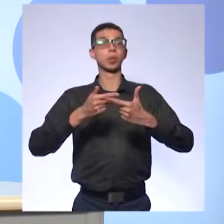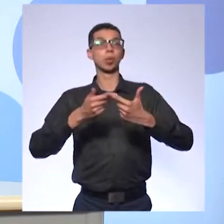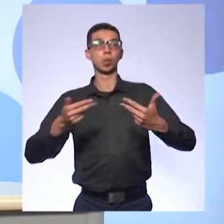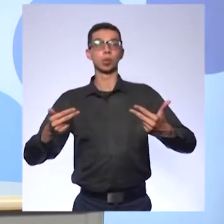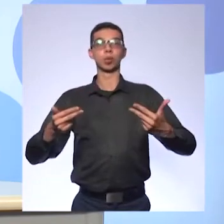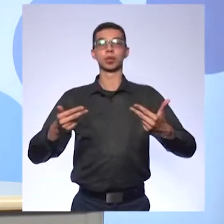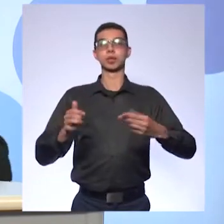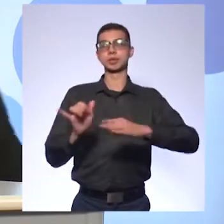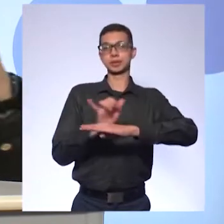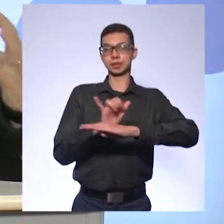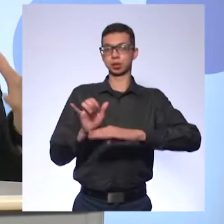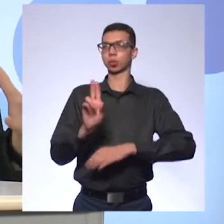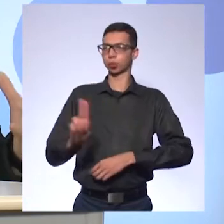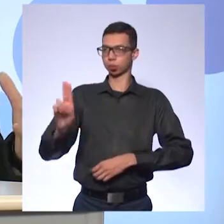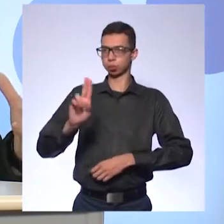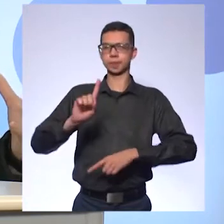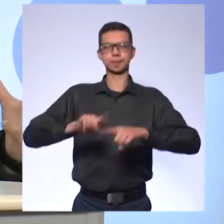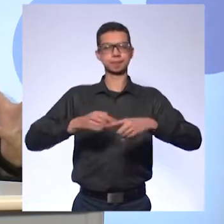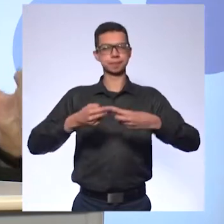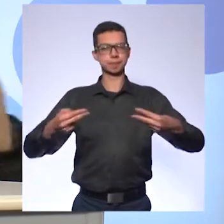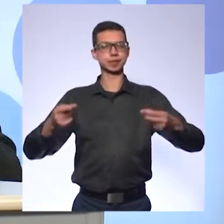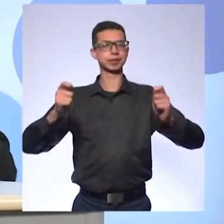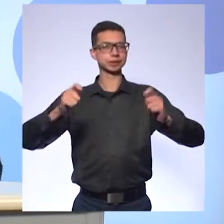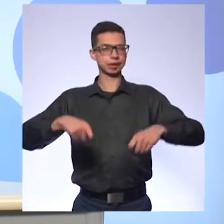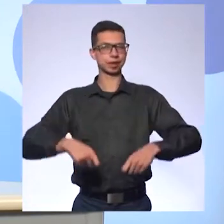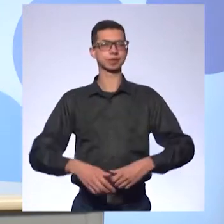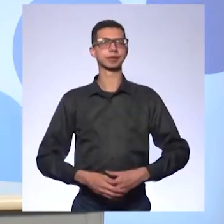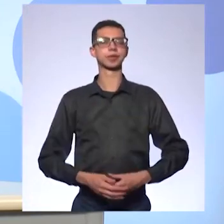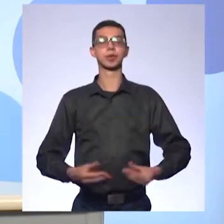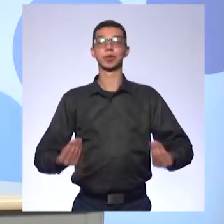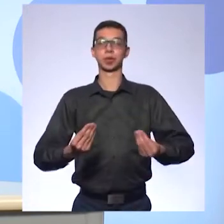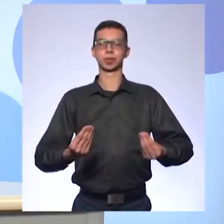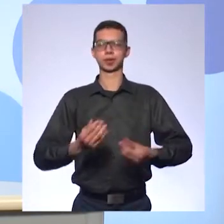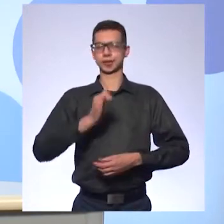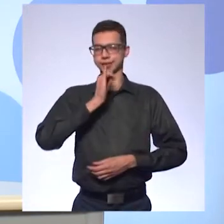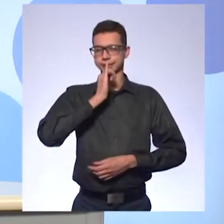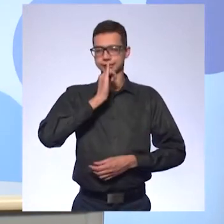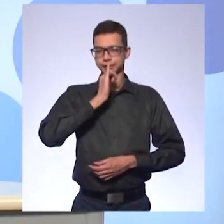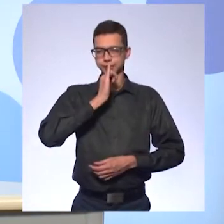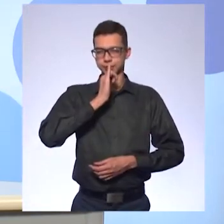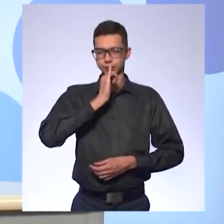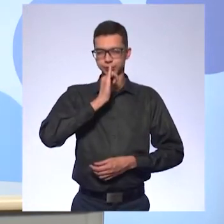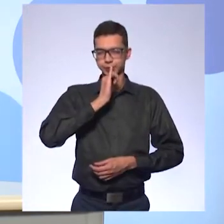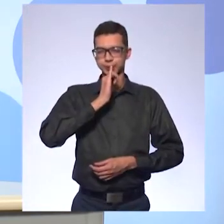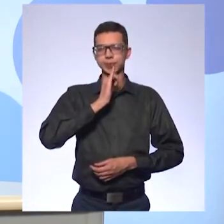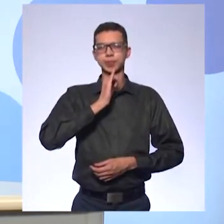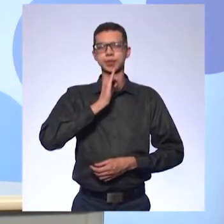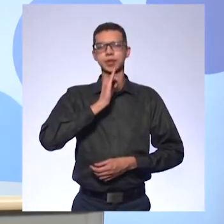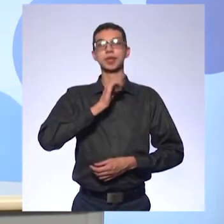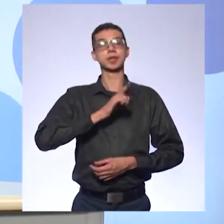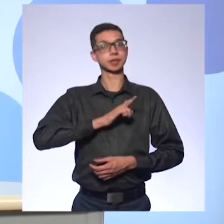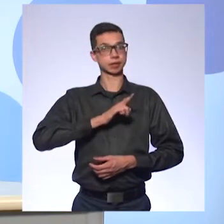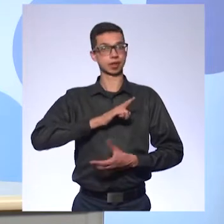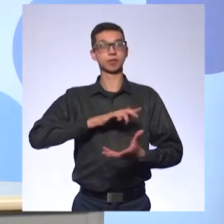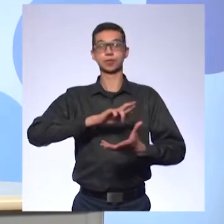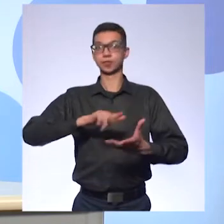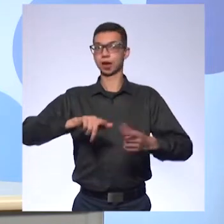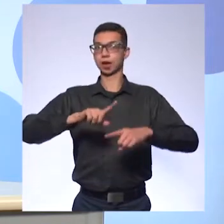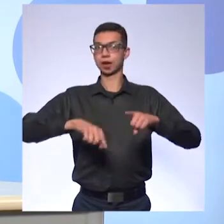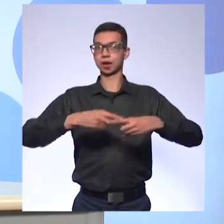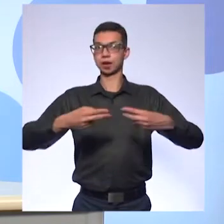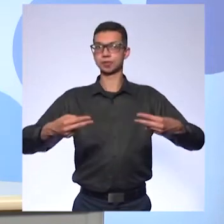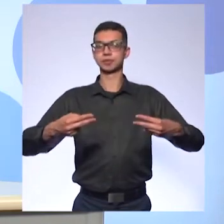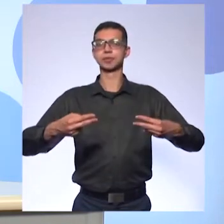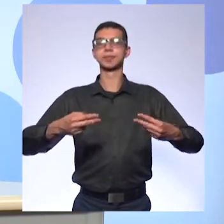né? Com os usos desses recursos, né? Nós temos aí vários recursos no nosso planeta, boa parte deles